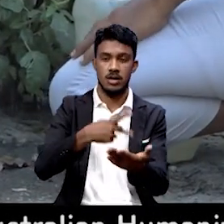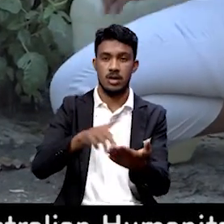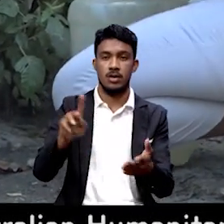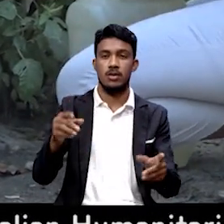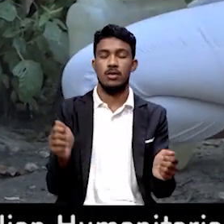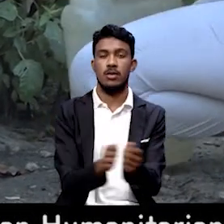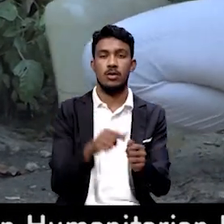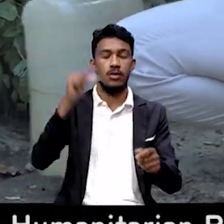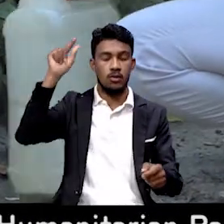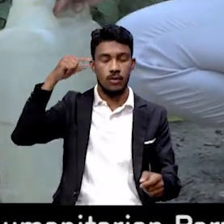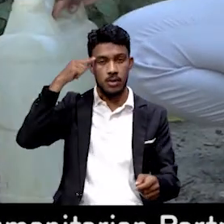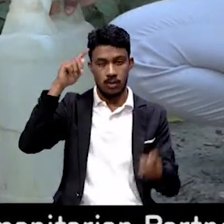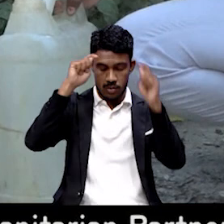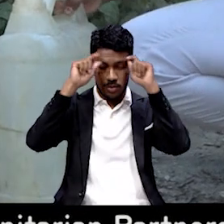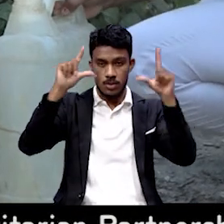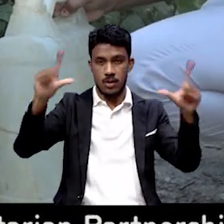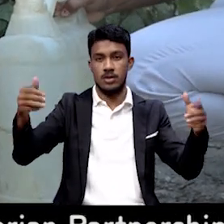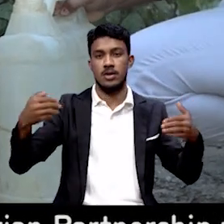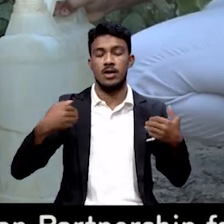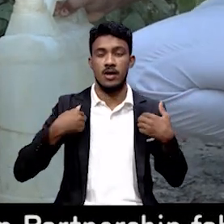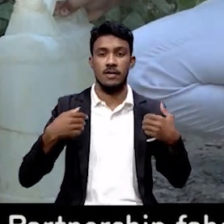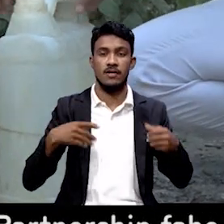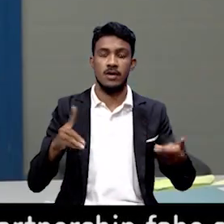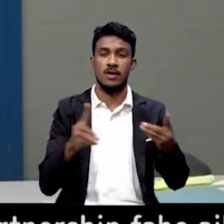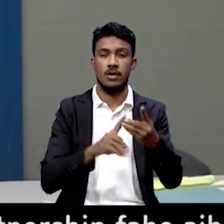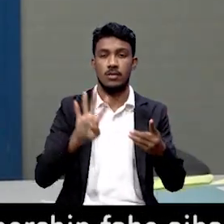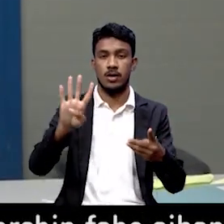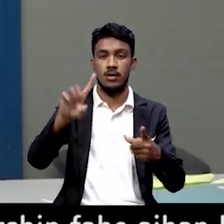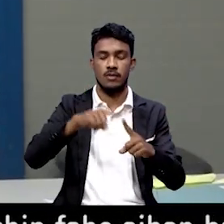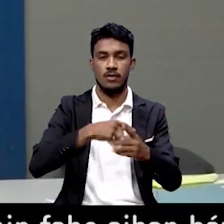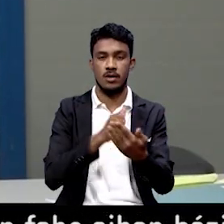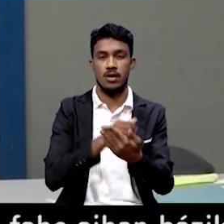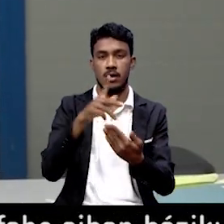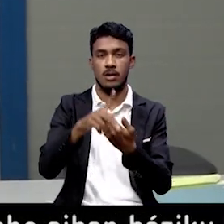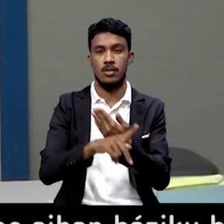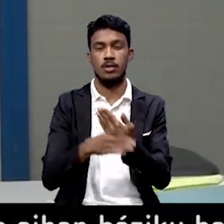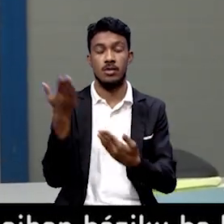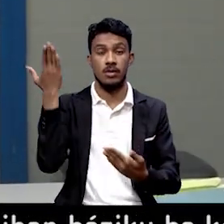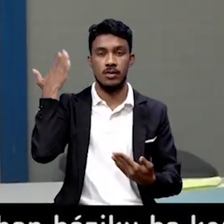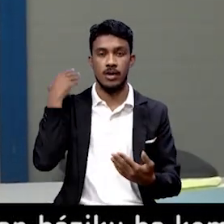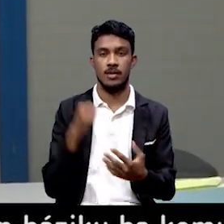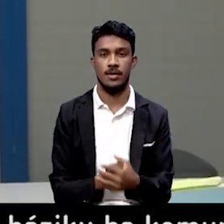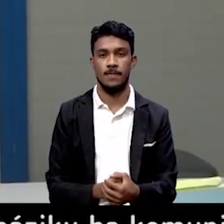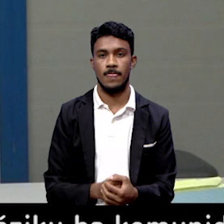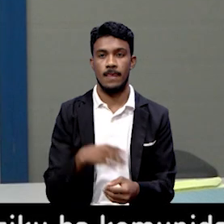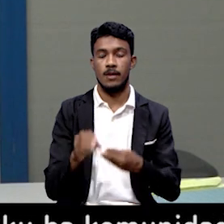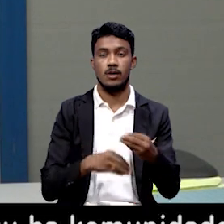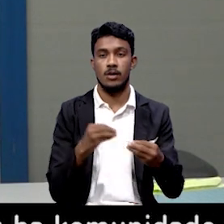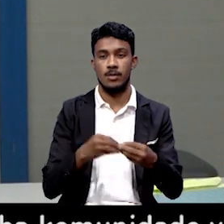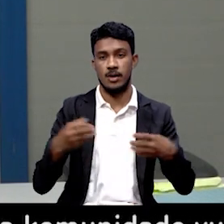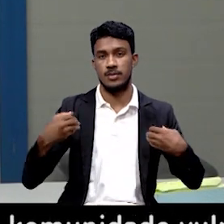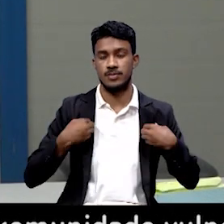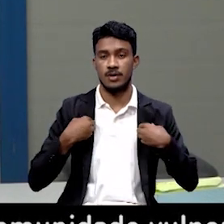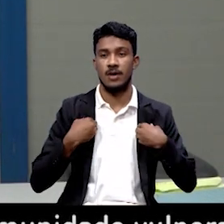Leste. Quando acontece dia 4 de abril, fulang Heraklio ba, quando acontecimento